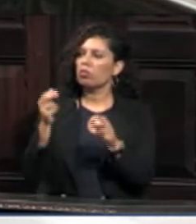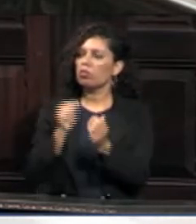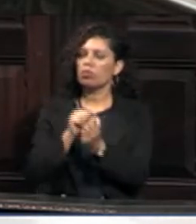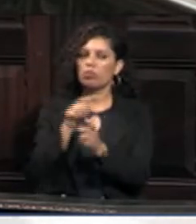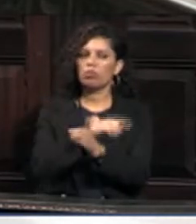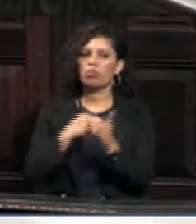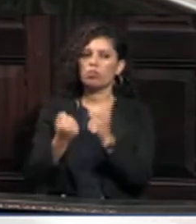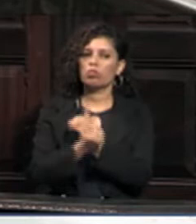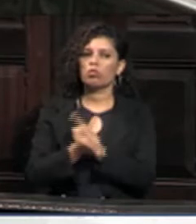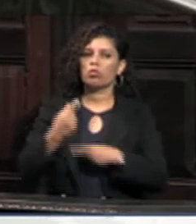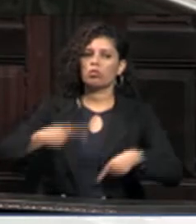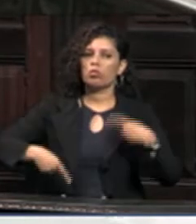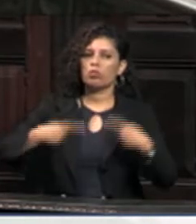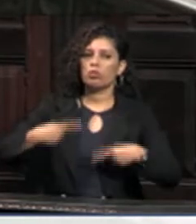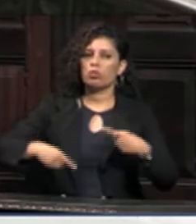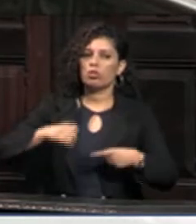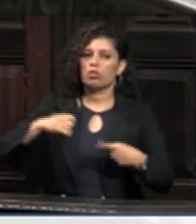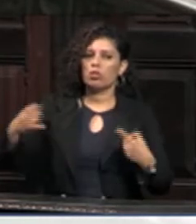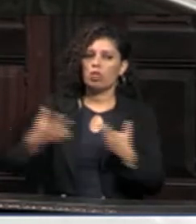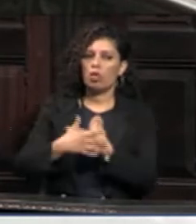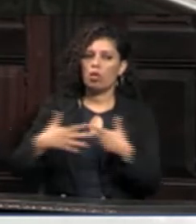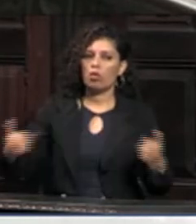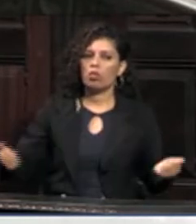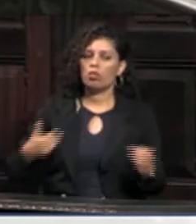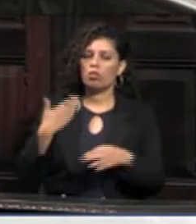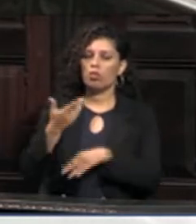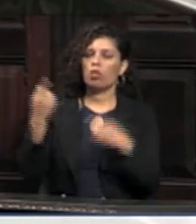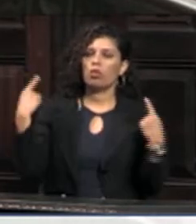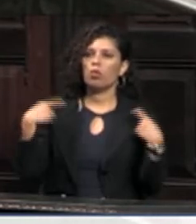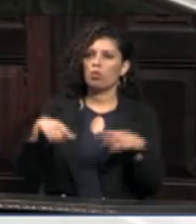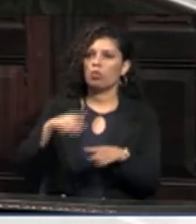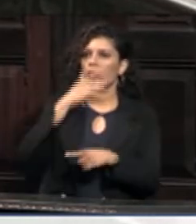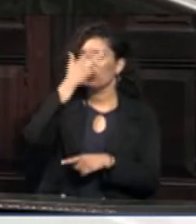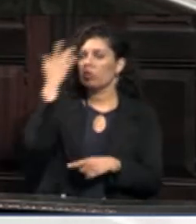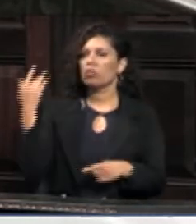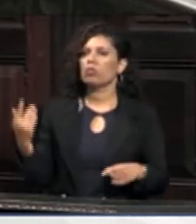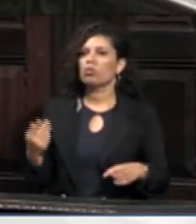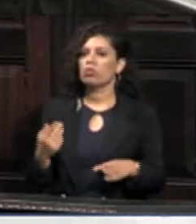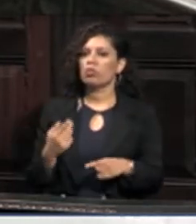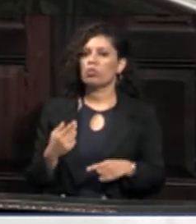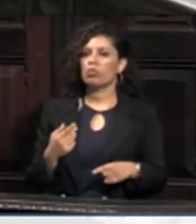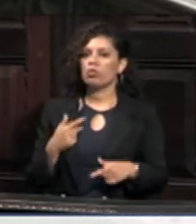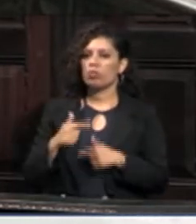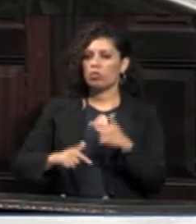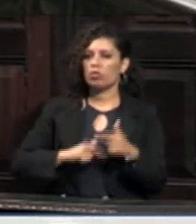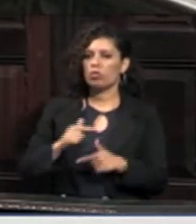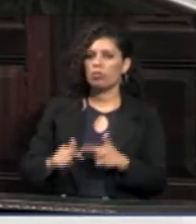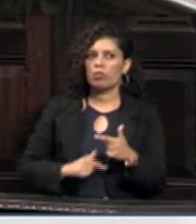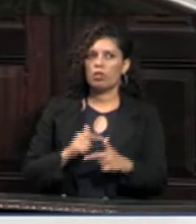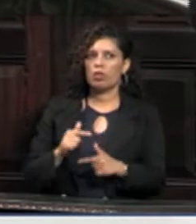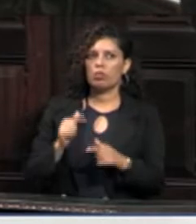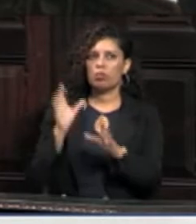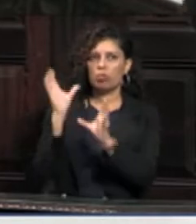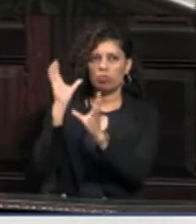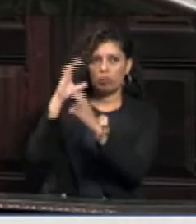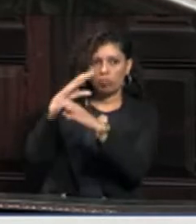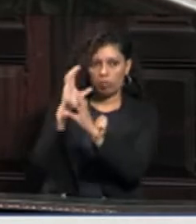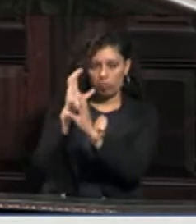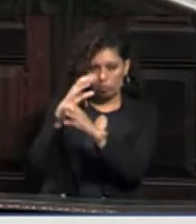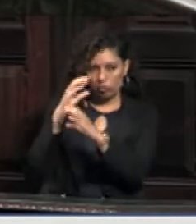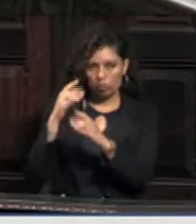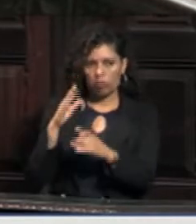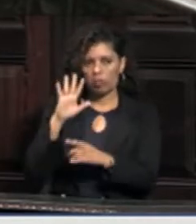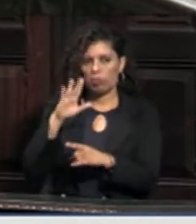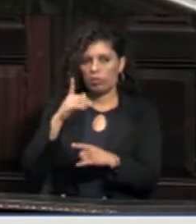aqui prejudica ou não os tecnólogos. É importante abrir essa discussão, porque para a gente não estar criando